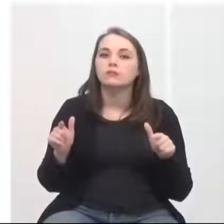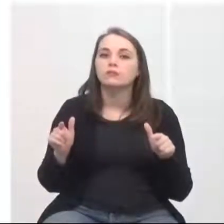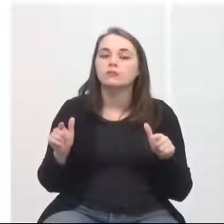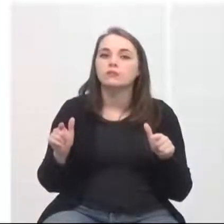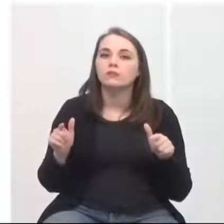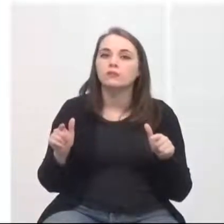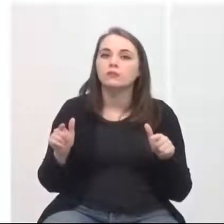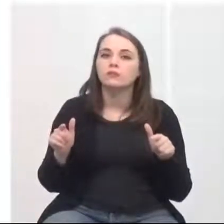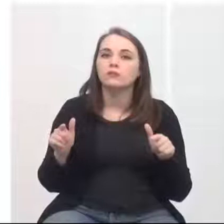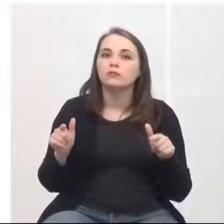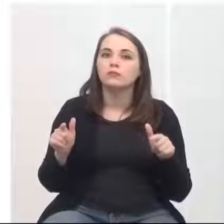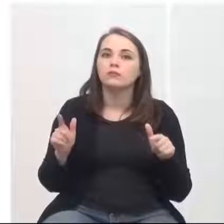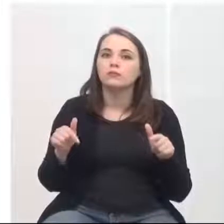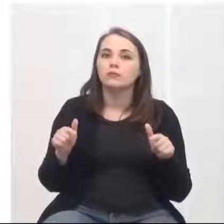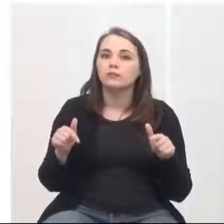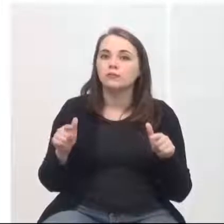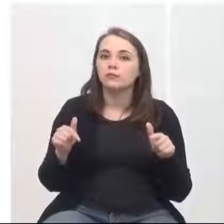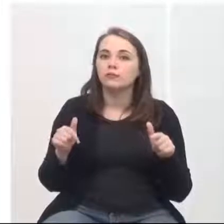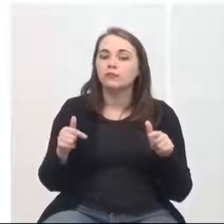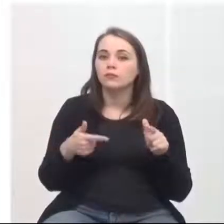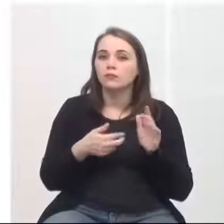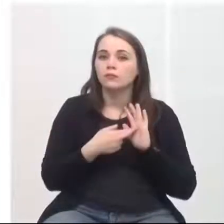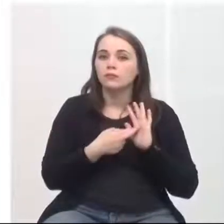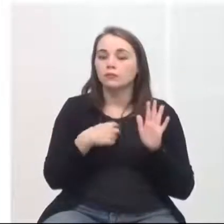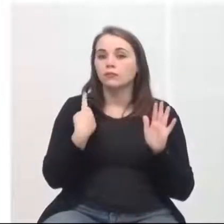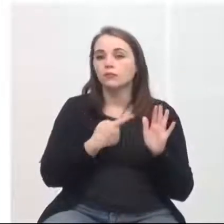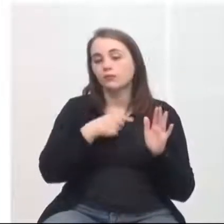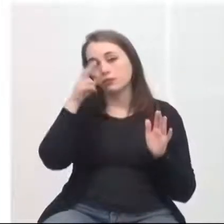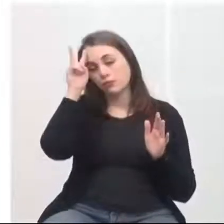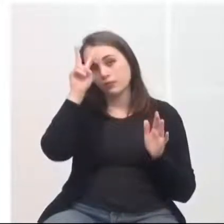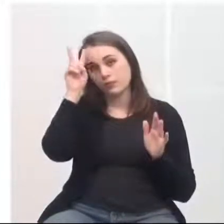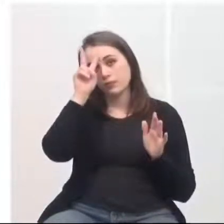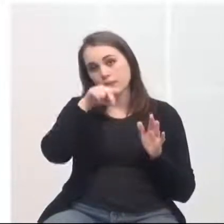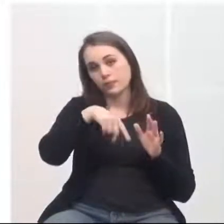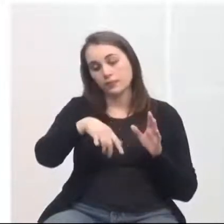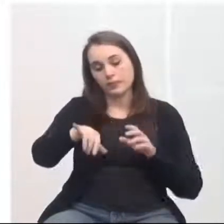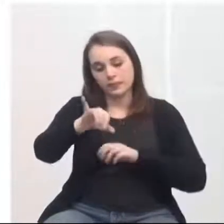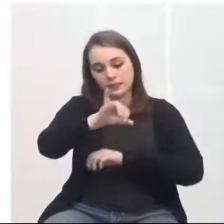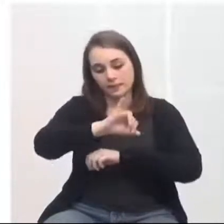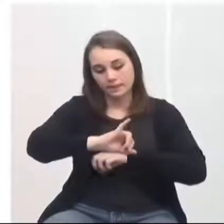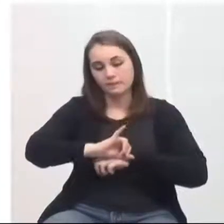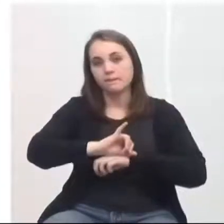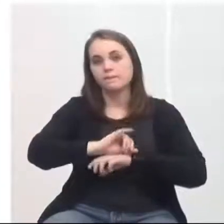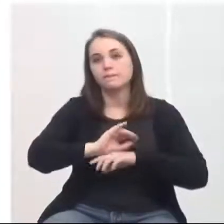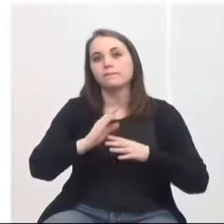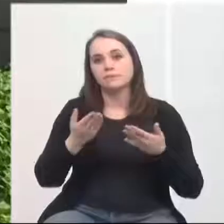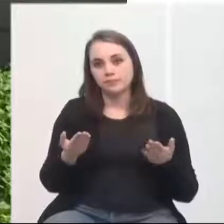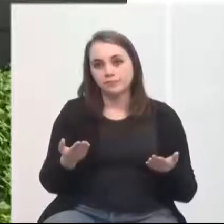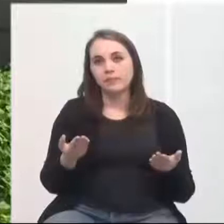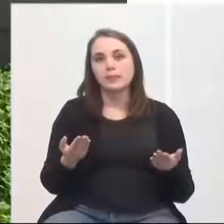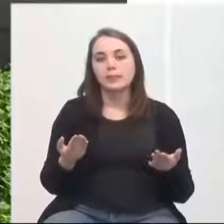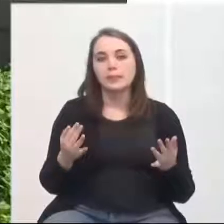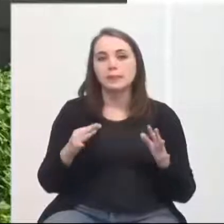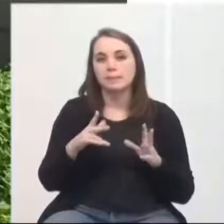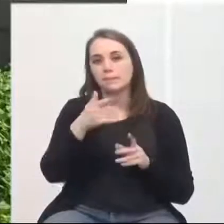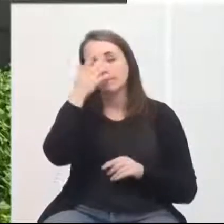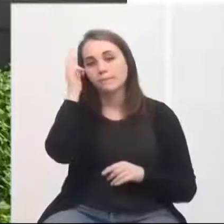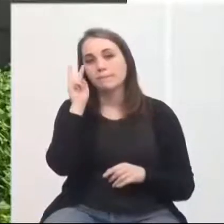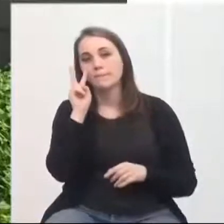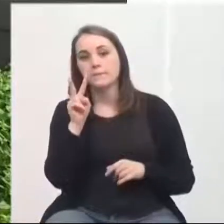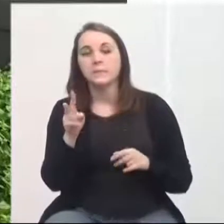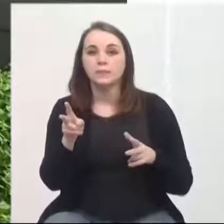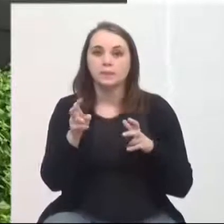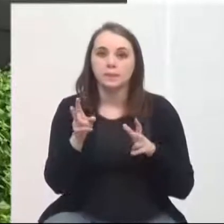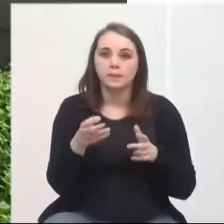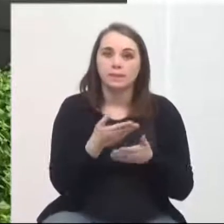de fato, aquilo representa a nossa história. Está localizado na região central da cidade de Criciúma. Todos que ali passam